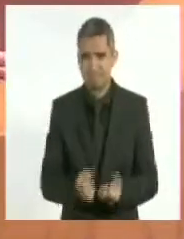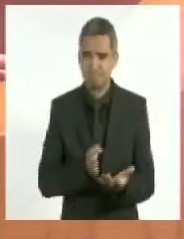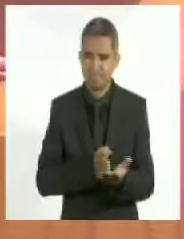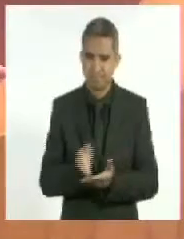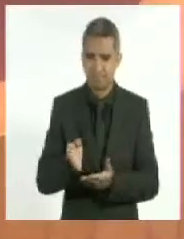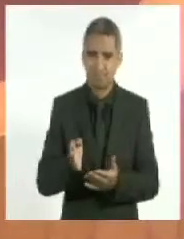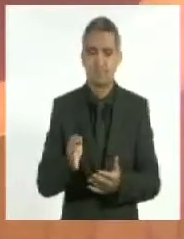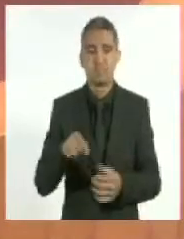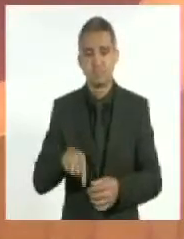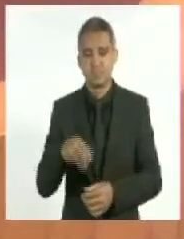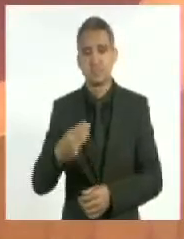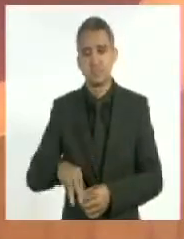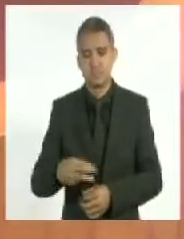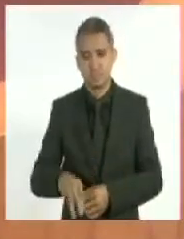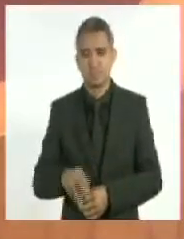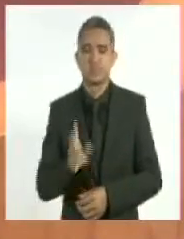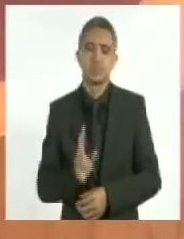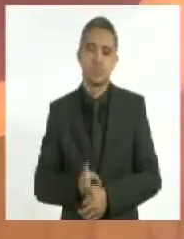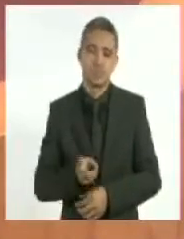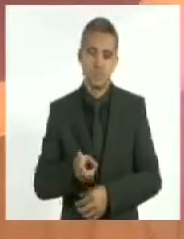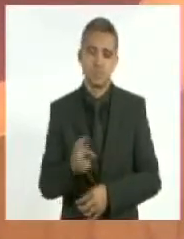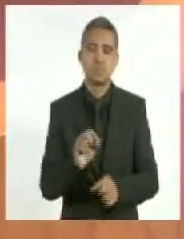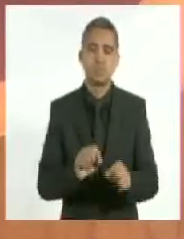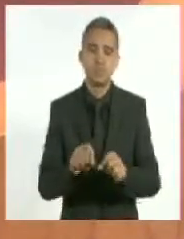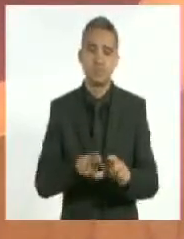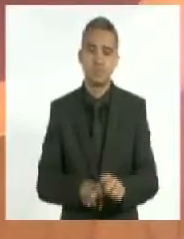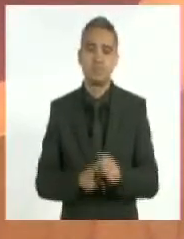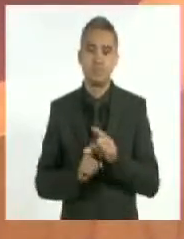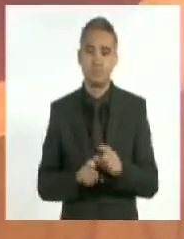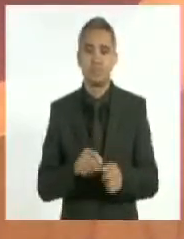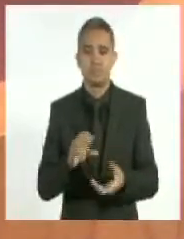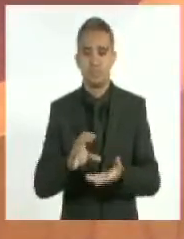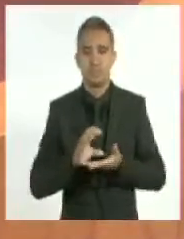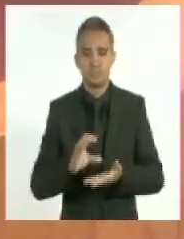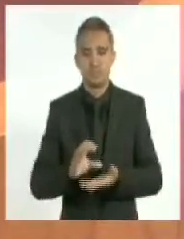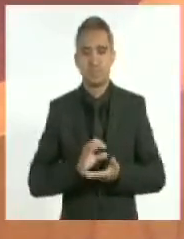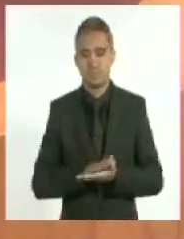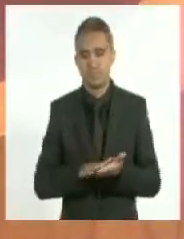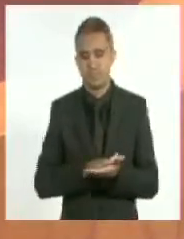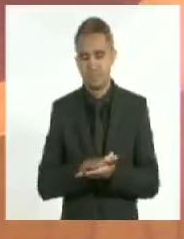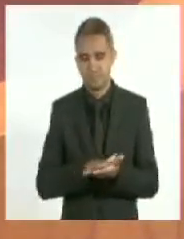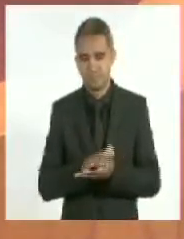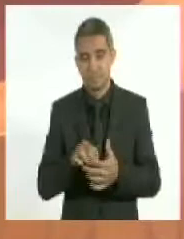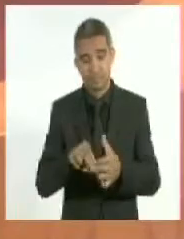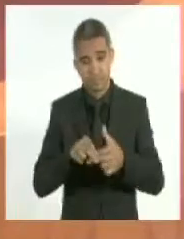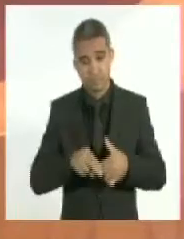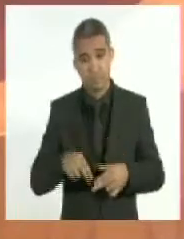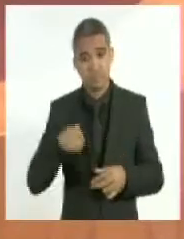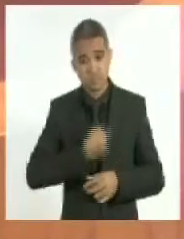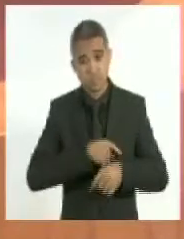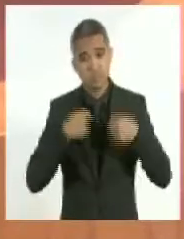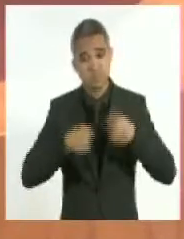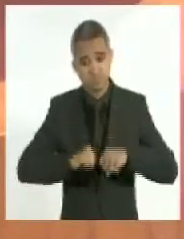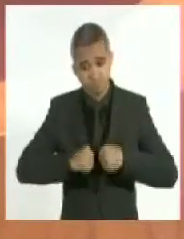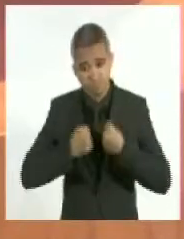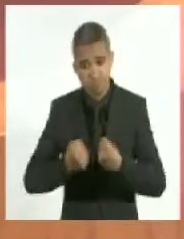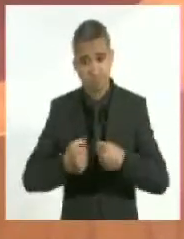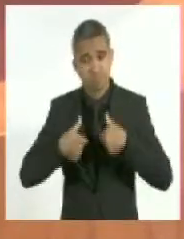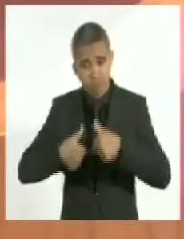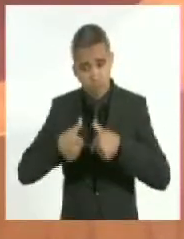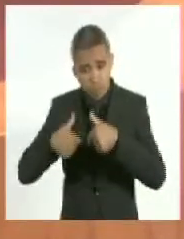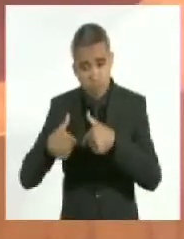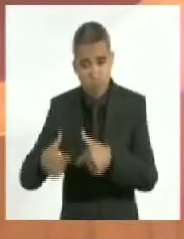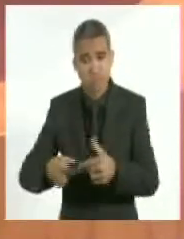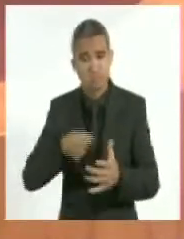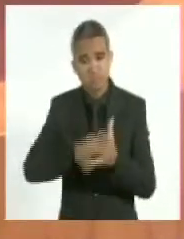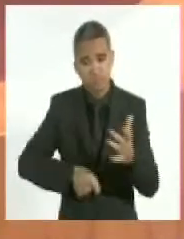sem receber. Embora eu entenda que tem que haver a luta política para que ele seja aprovado, contemplando os municípios que estão no corredor e